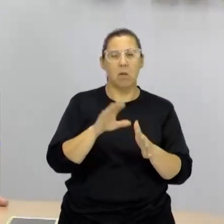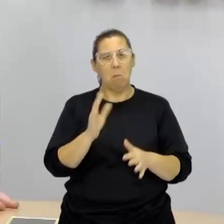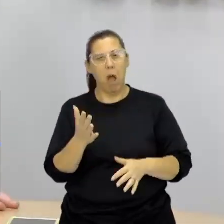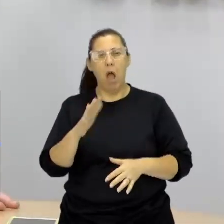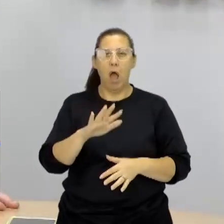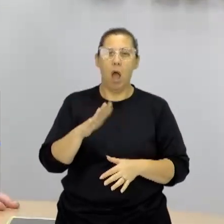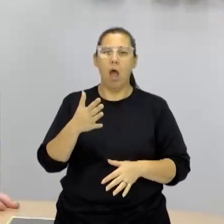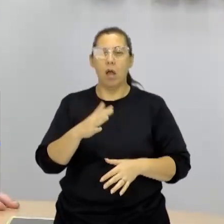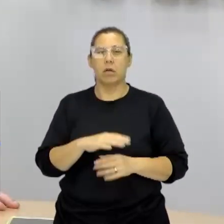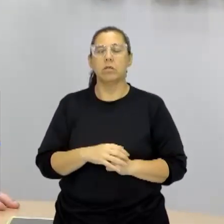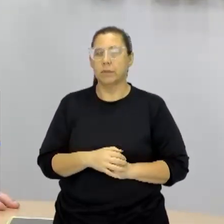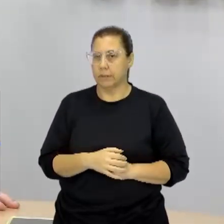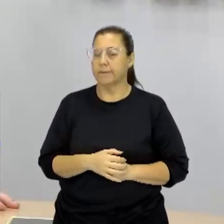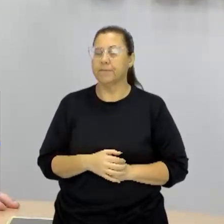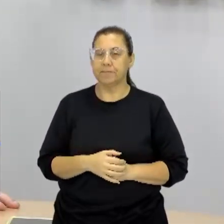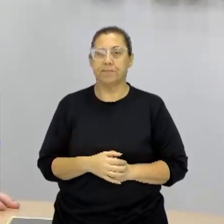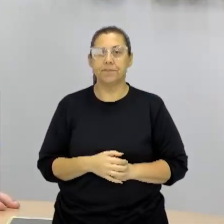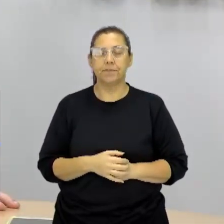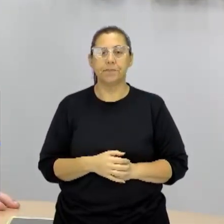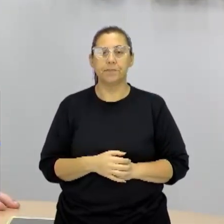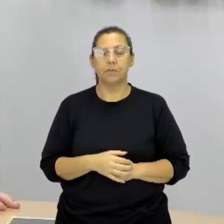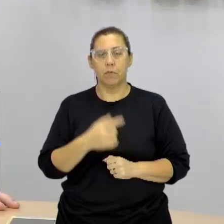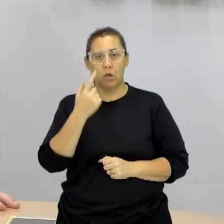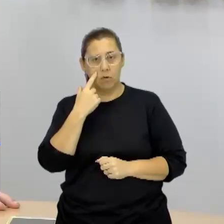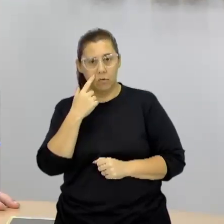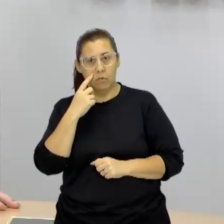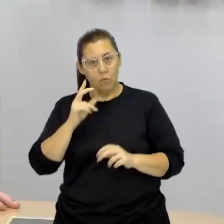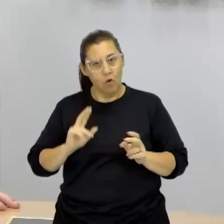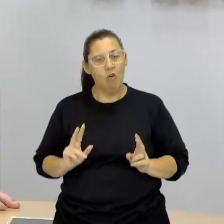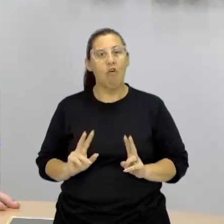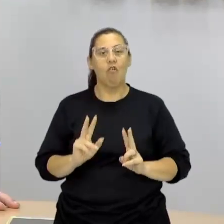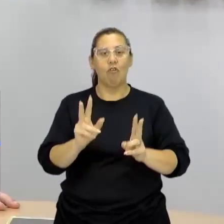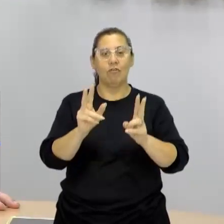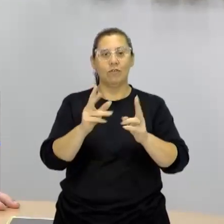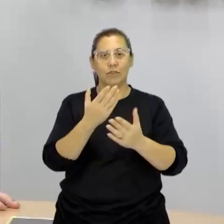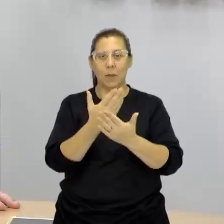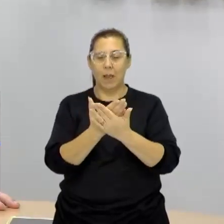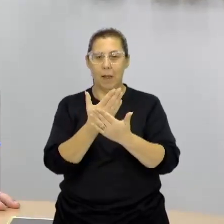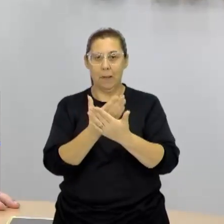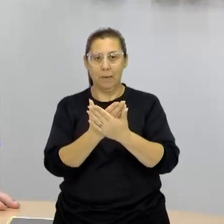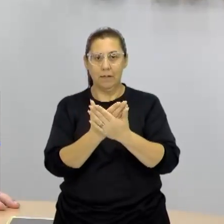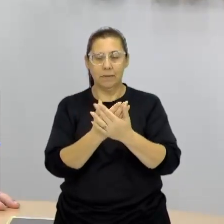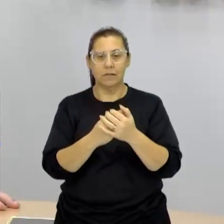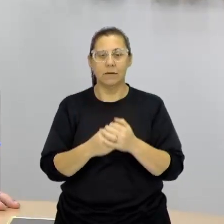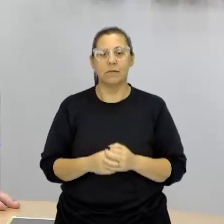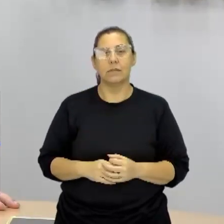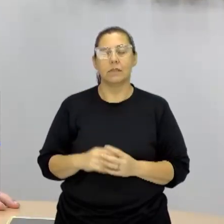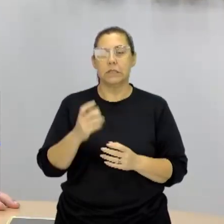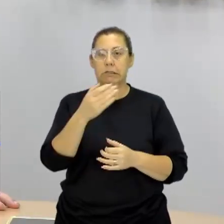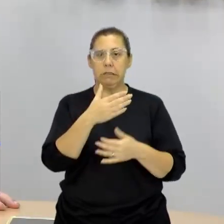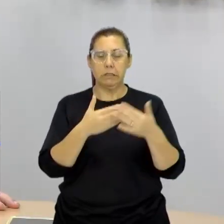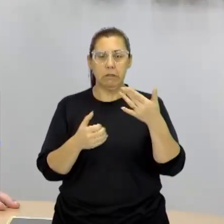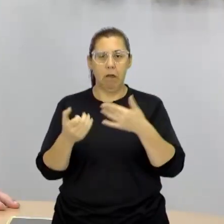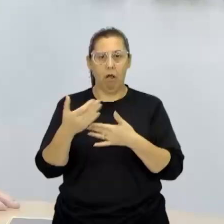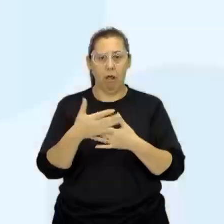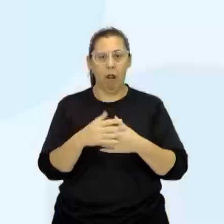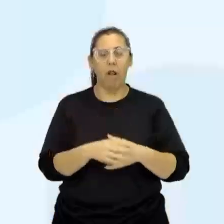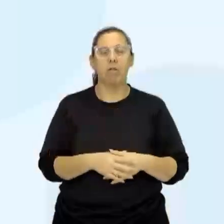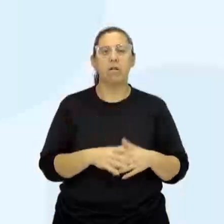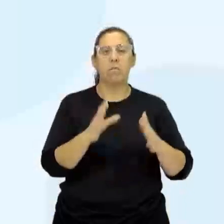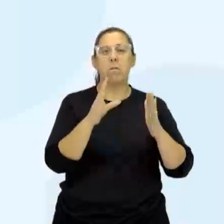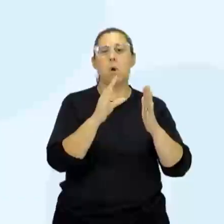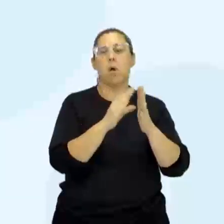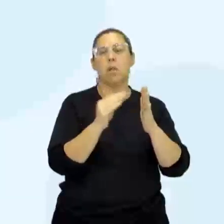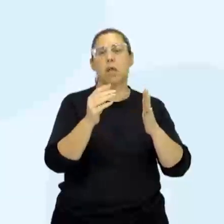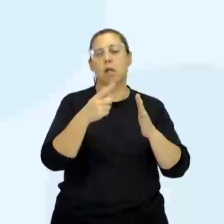um quarto, quase um pouco mais que isso. Vamos lá então continuar aí com a nossa aula. Vamos lá para a próxima tela, que aí eu trouxe aí alguns